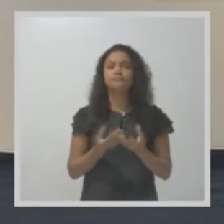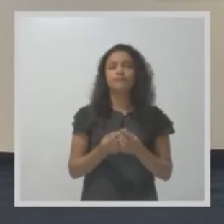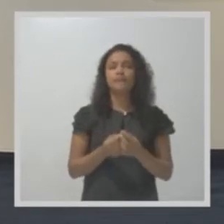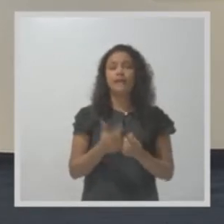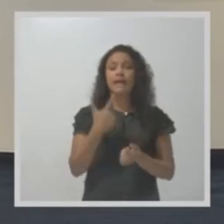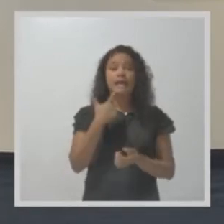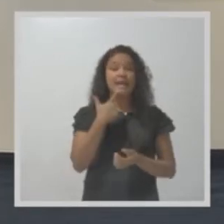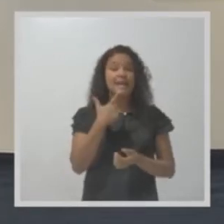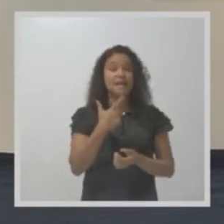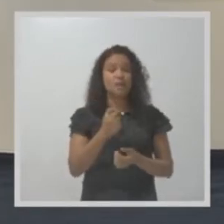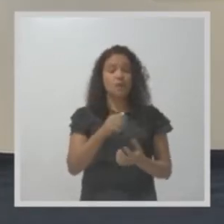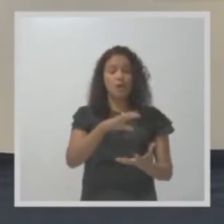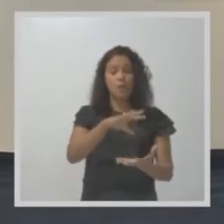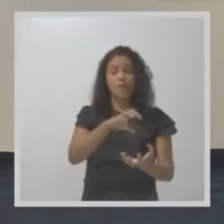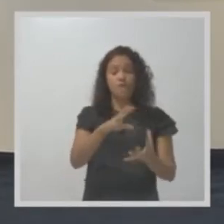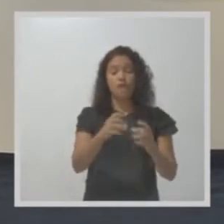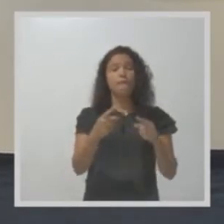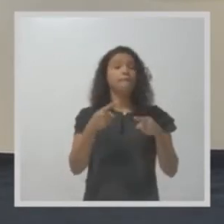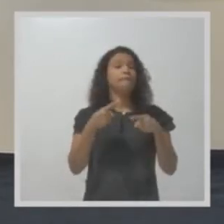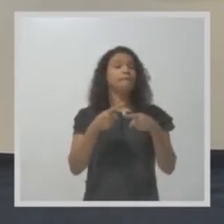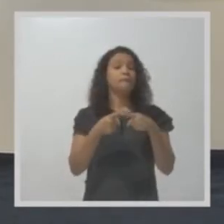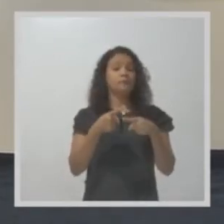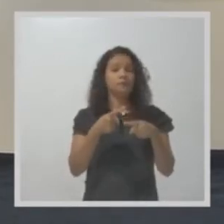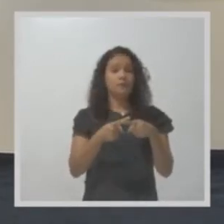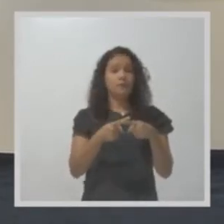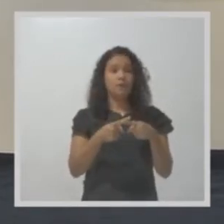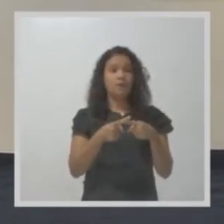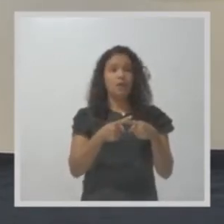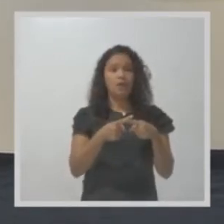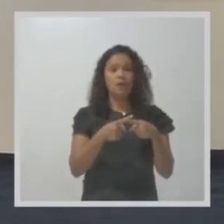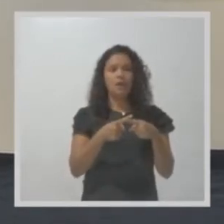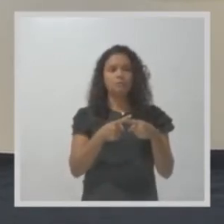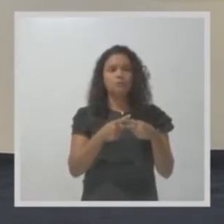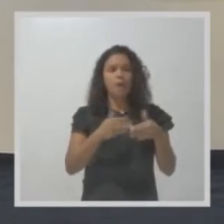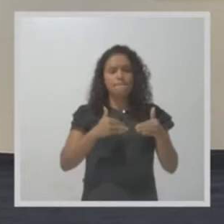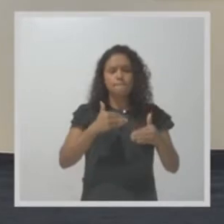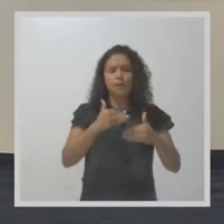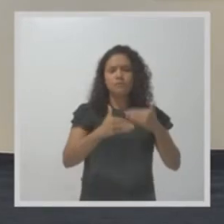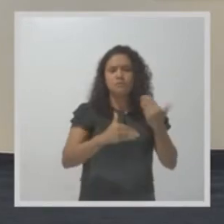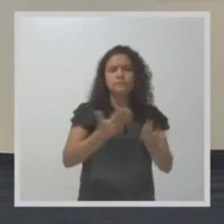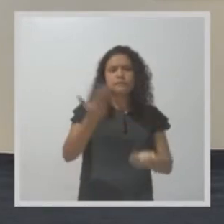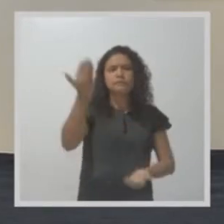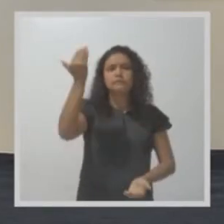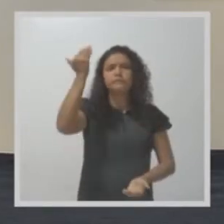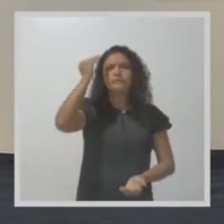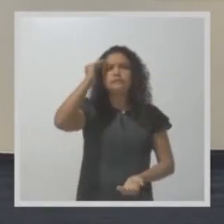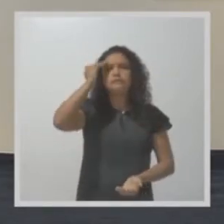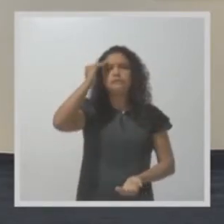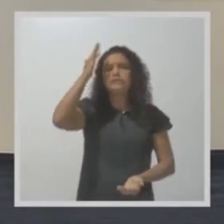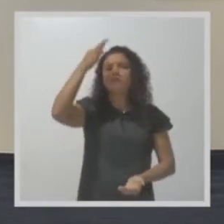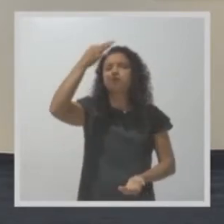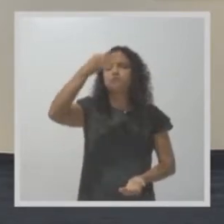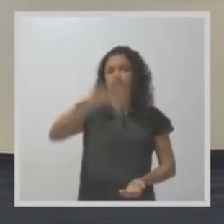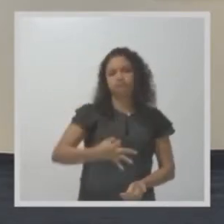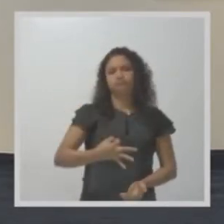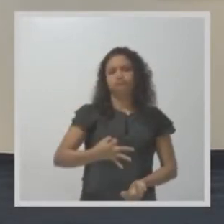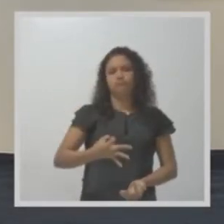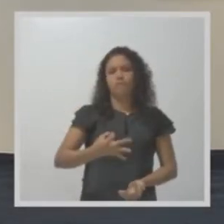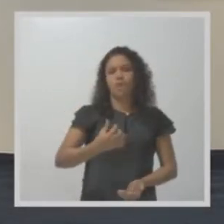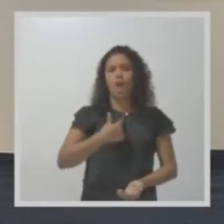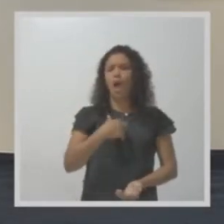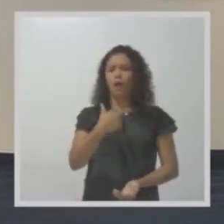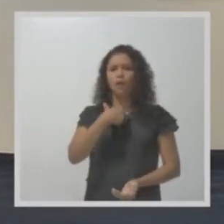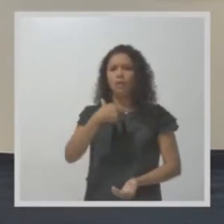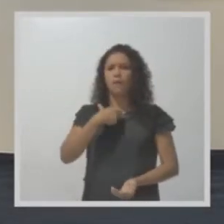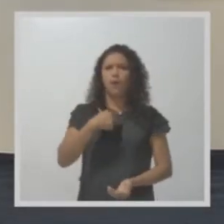forma porque ela está dentro de um processo de compreensão. Eu não posso simplesmente sair trocando as